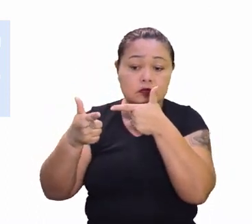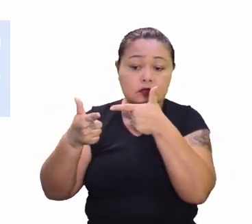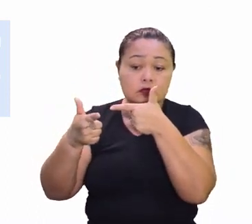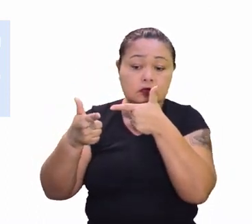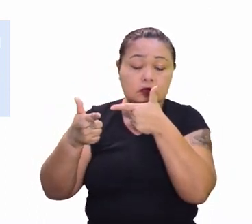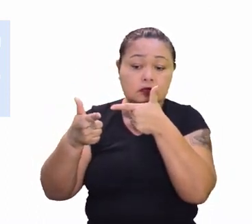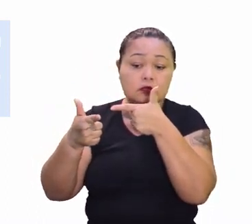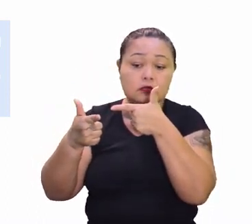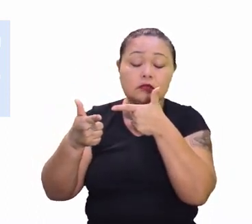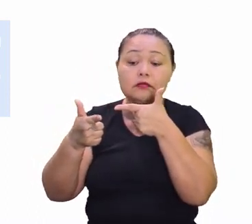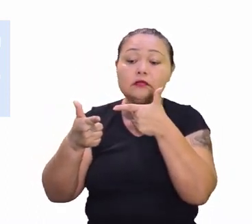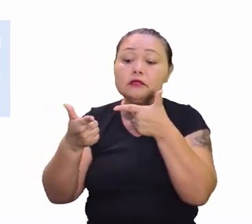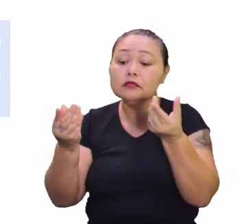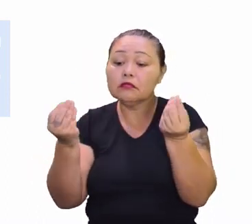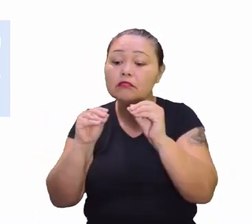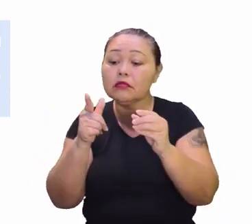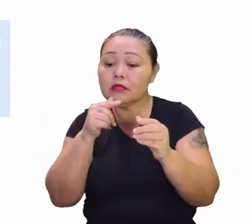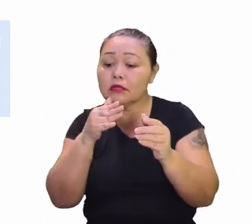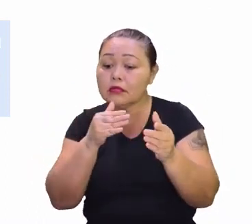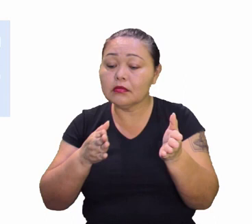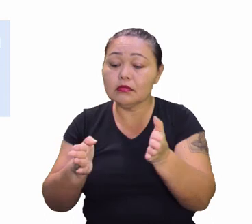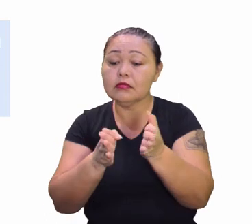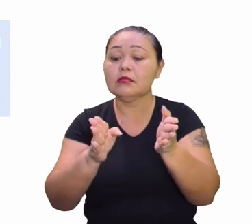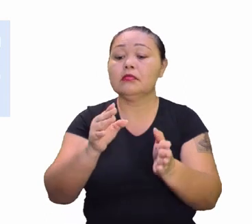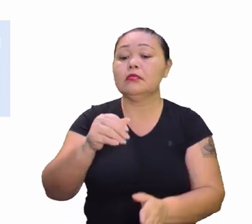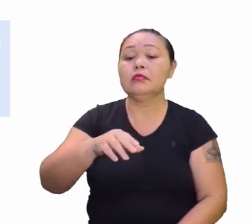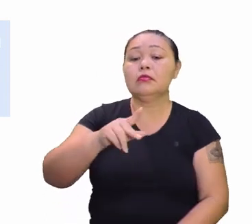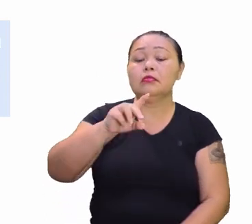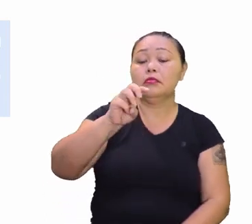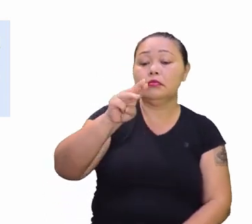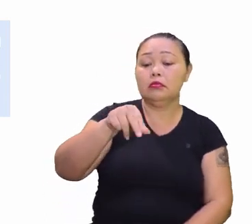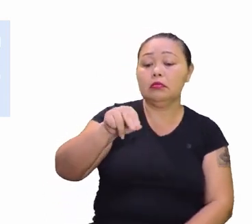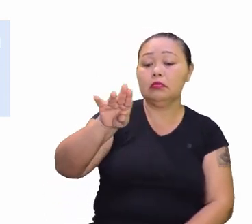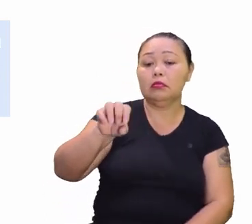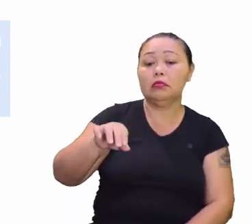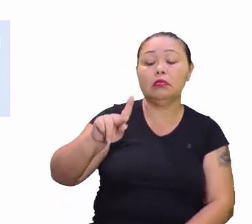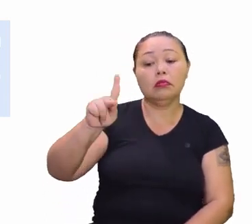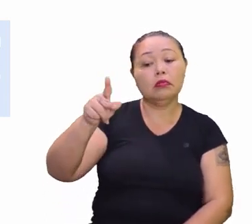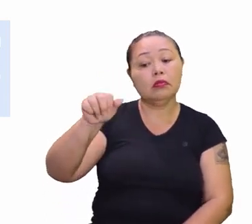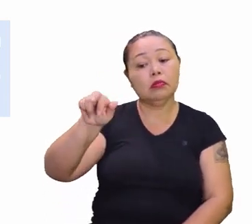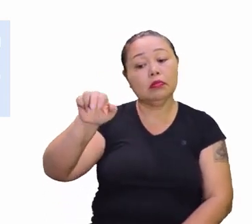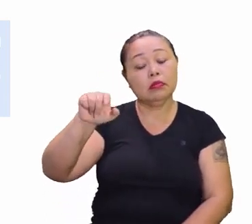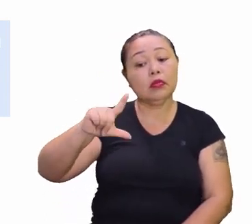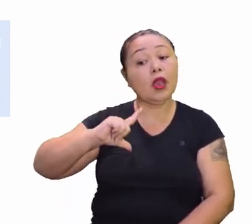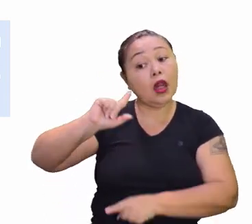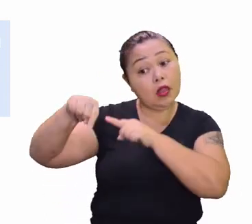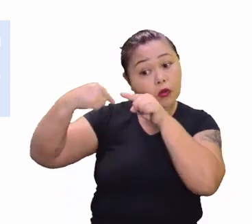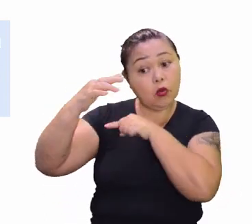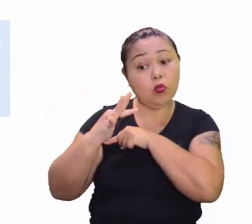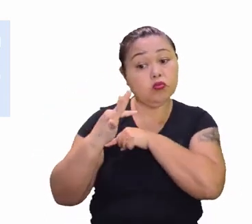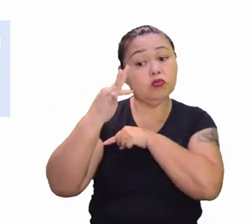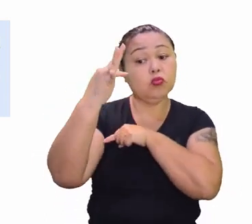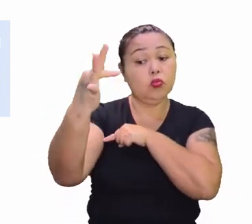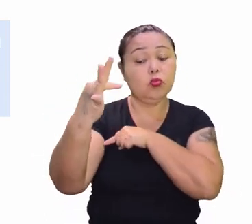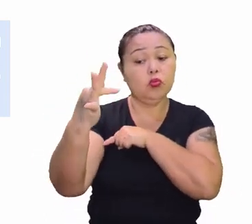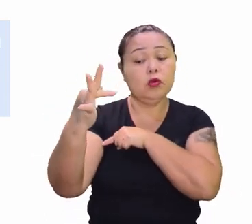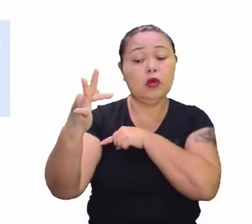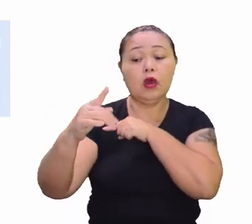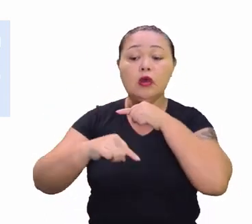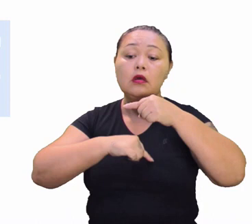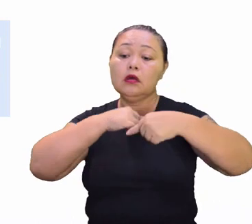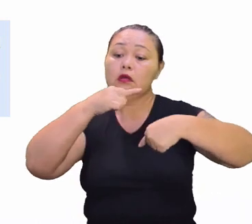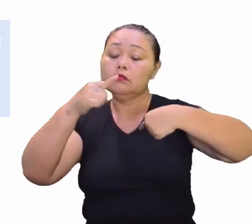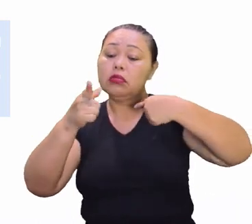colocar, na bacia, na subbacia do Mutum-Paraná. Isso, que futuramente pode até interferir no